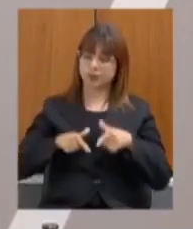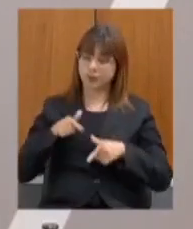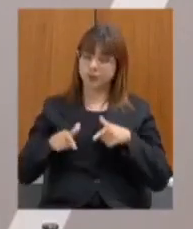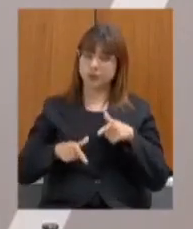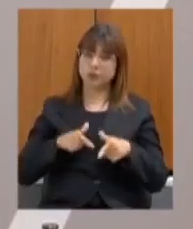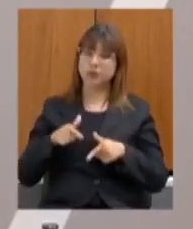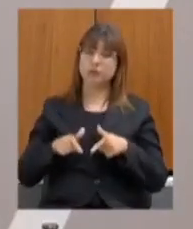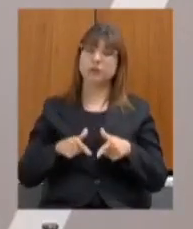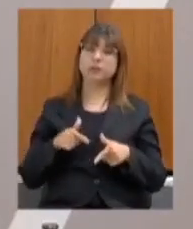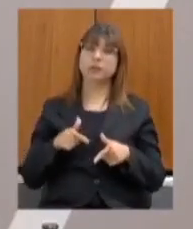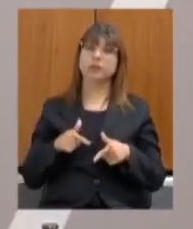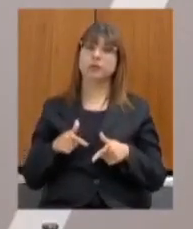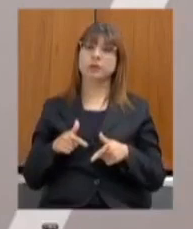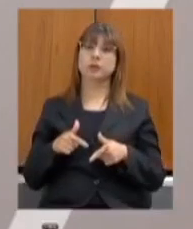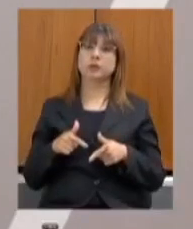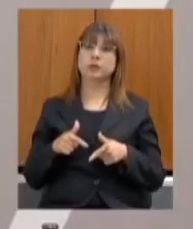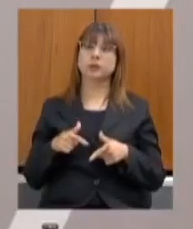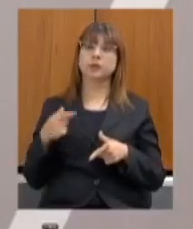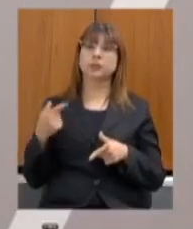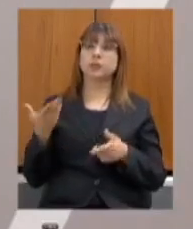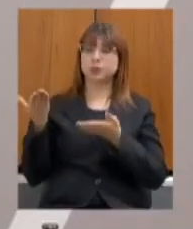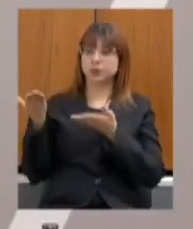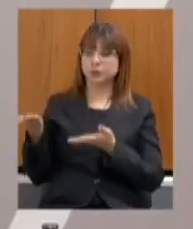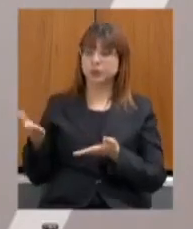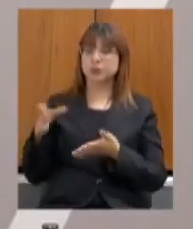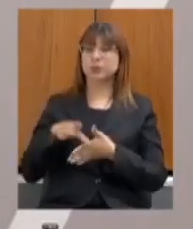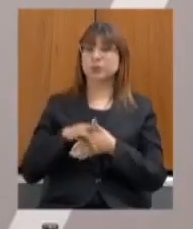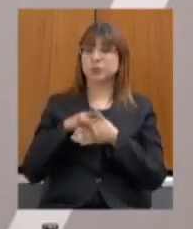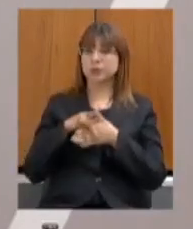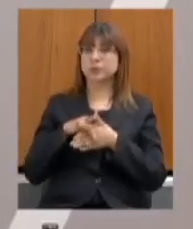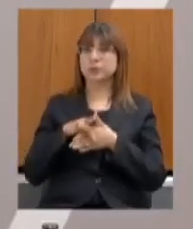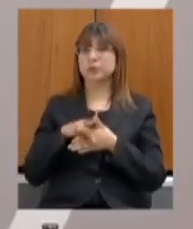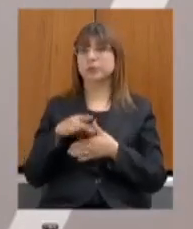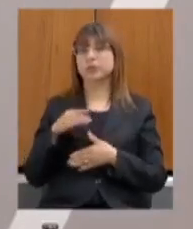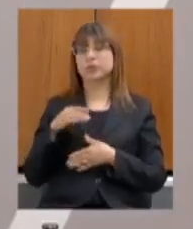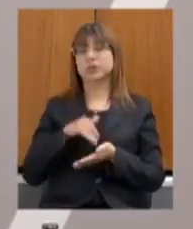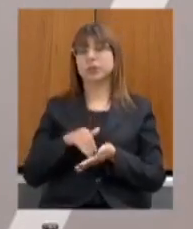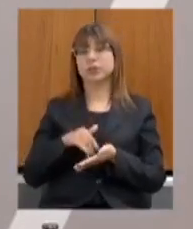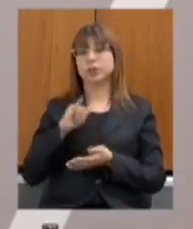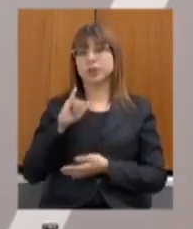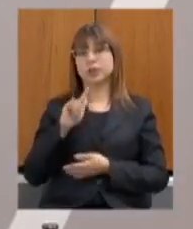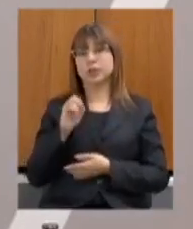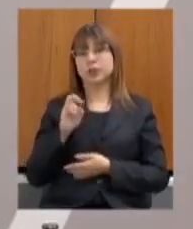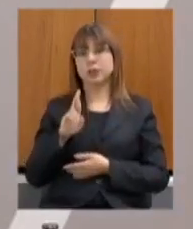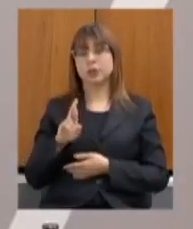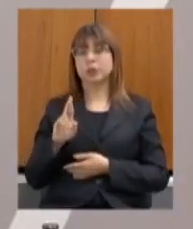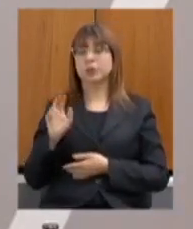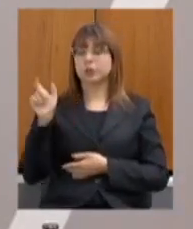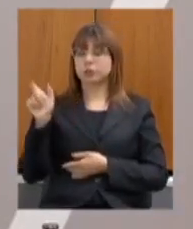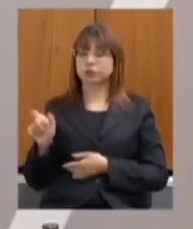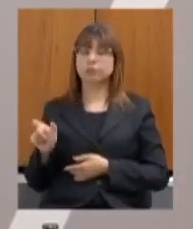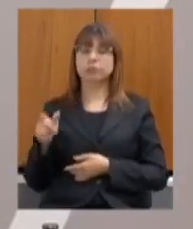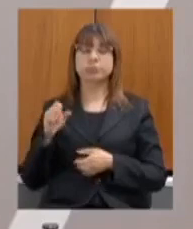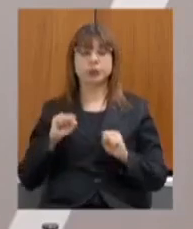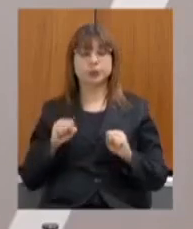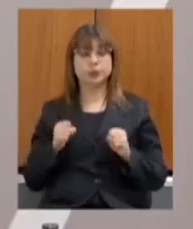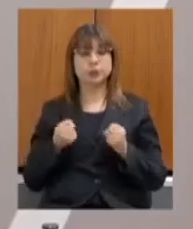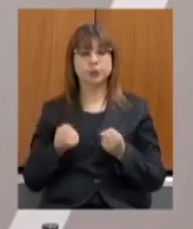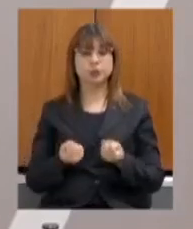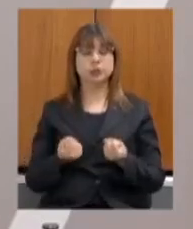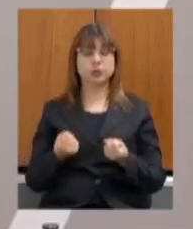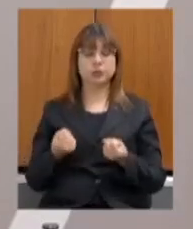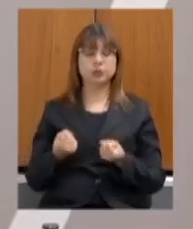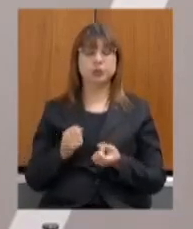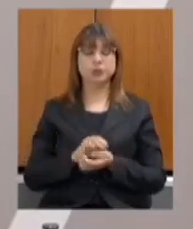vem sendo executado sobre a sua liderança, secretário Igor, do seu esforço. Essa é uma